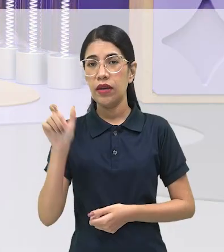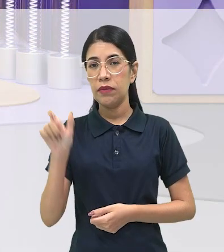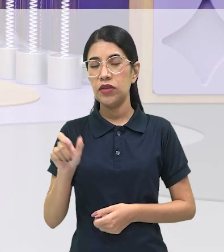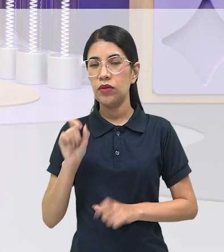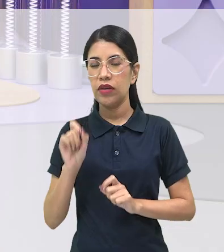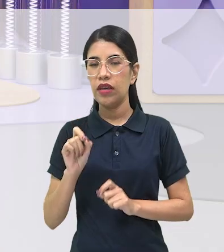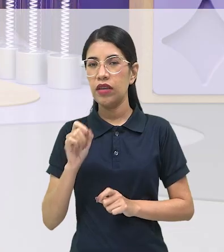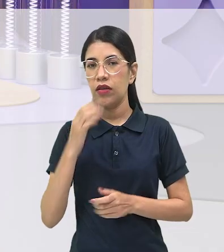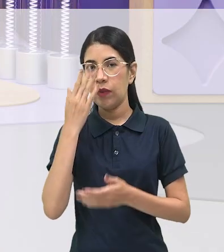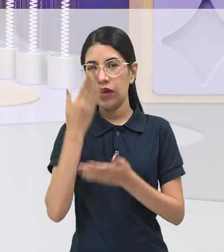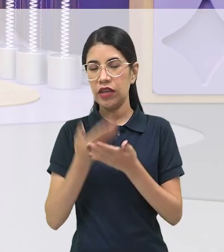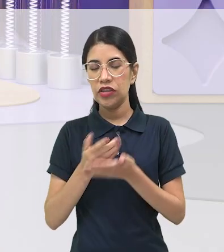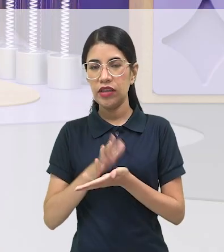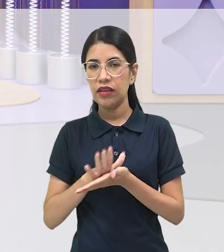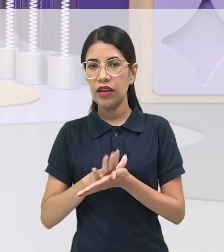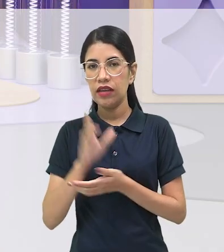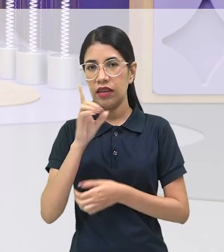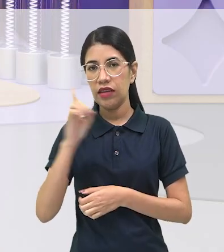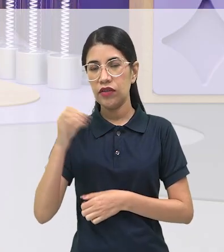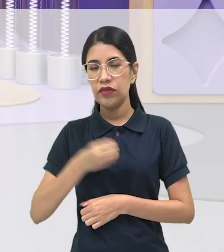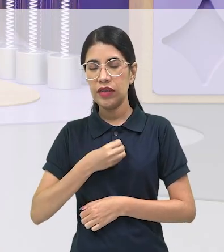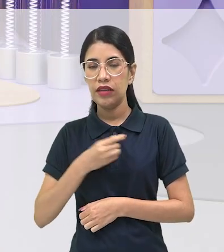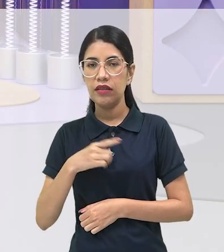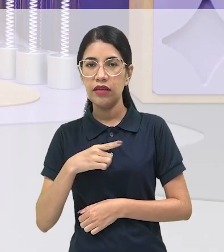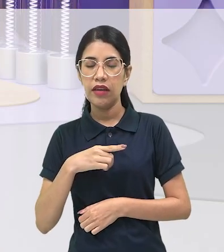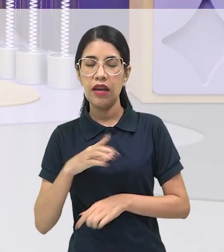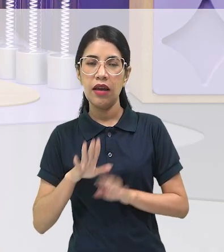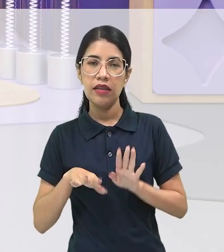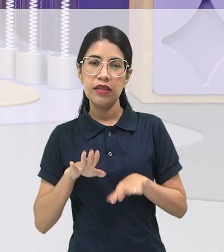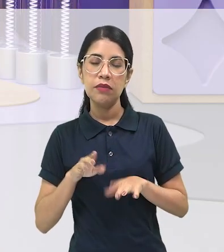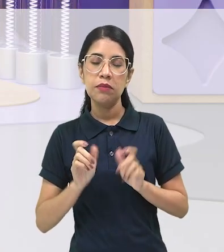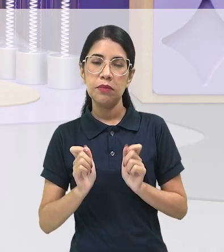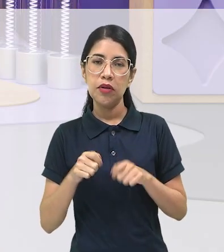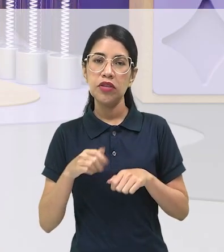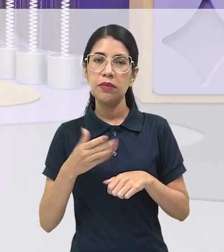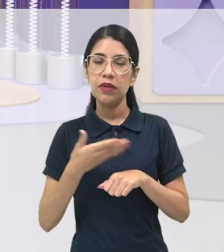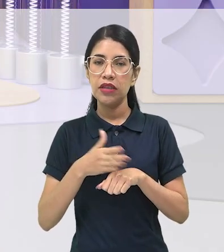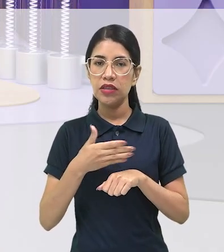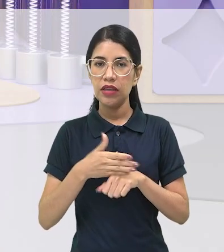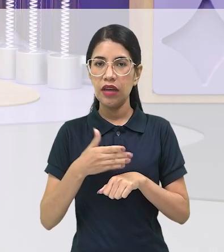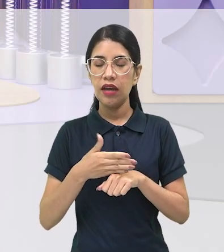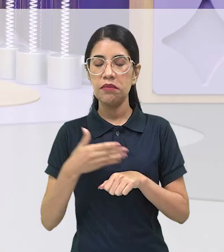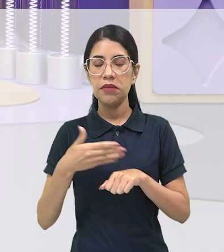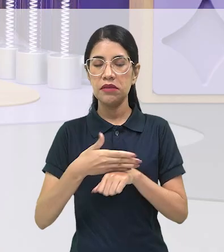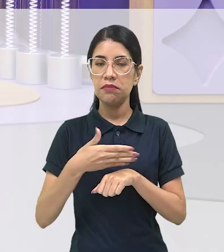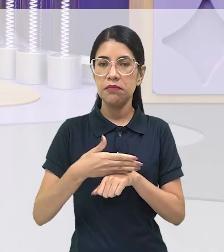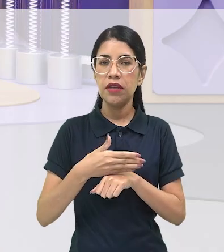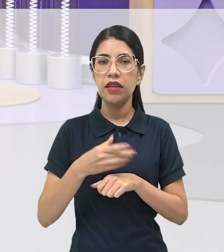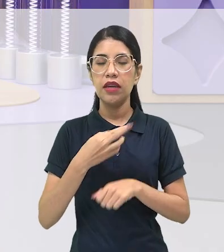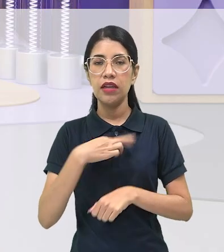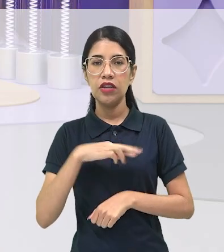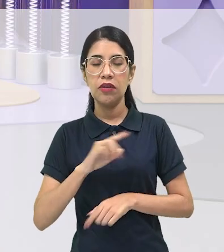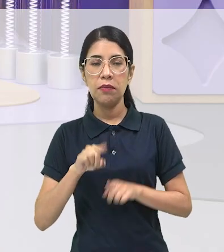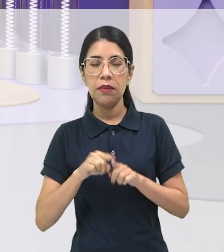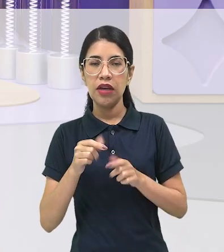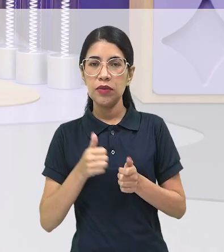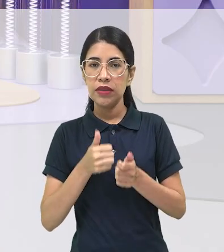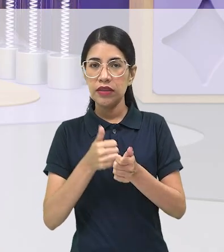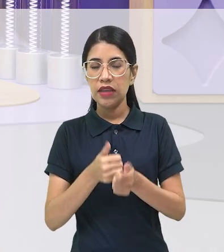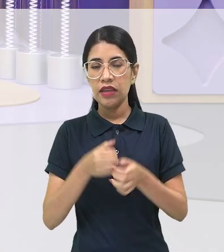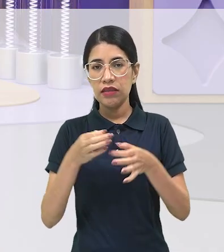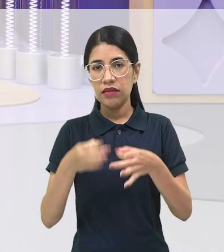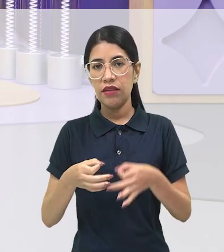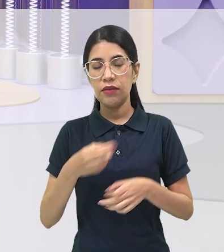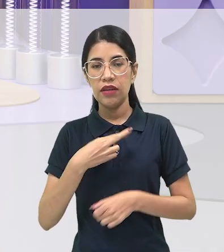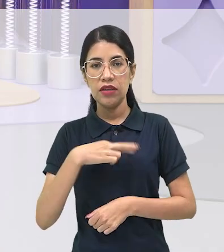ou não. Às vezes até tem algumas certas práticas religiosas, mas não segue uma religião específica,